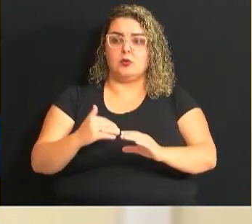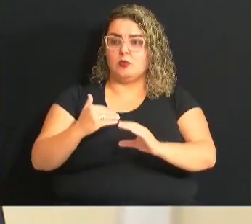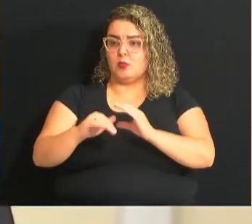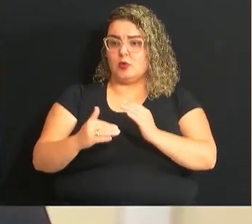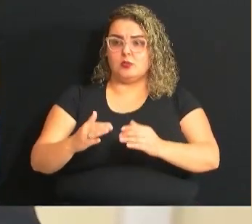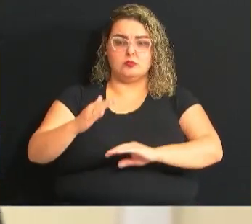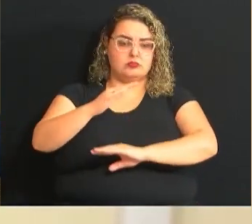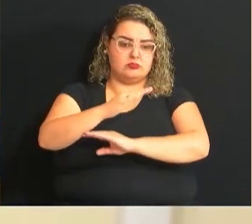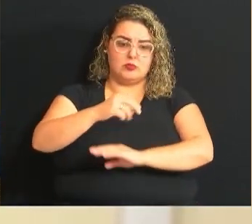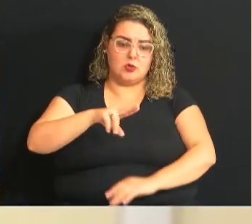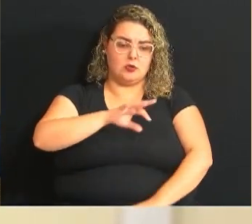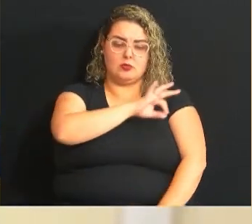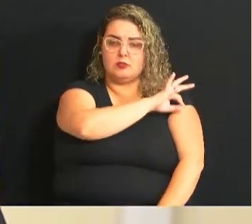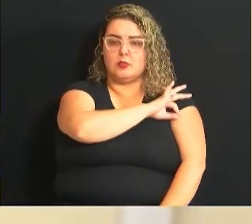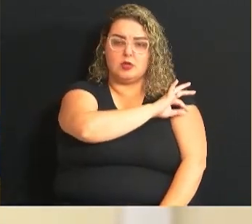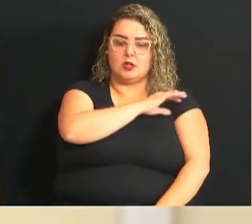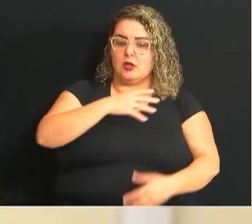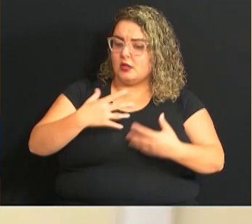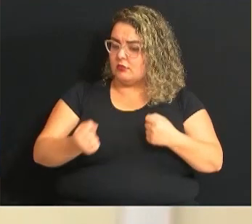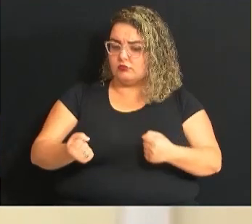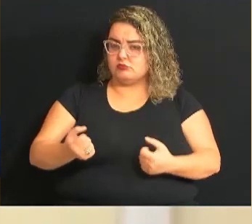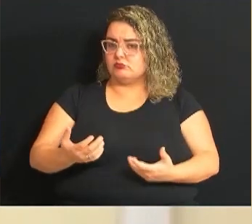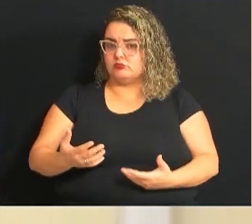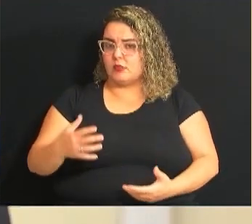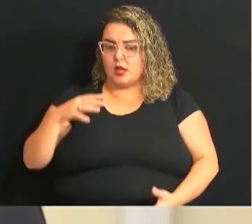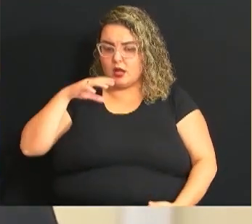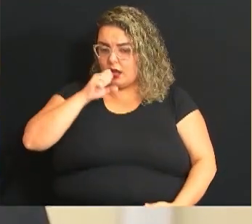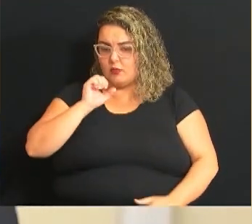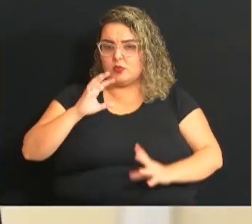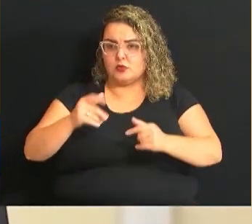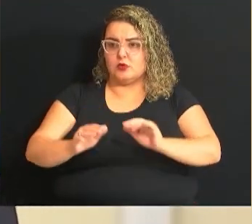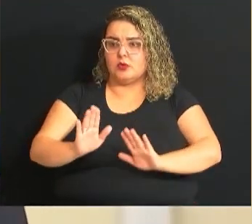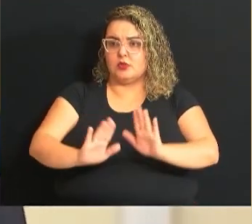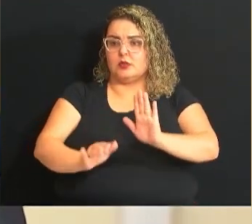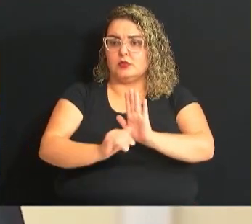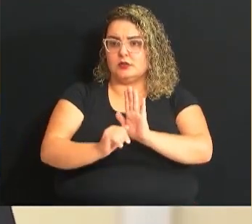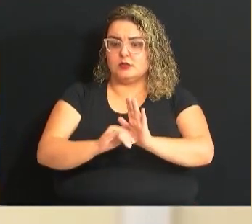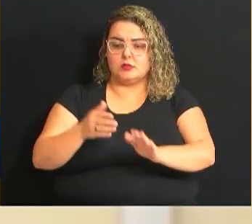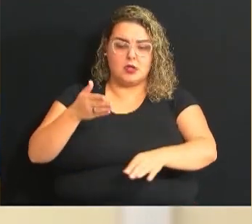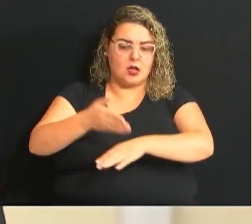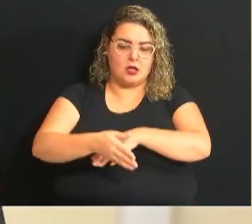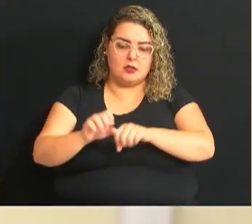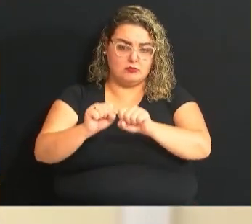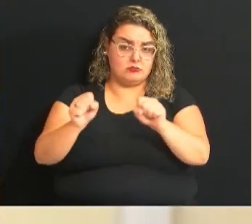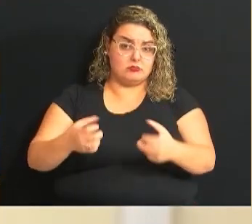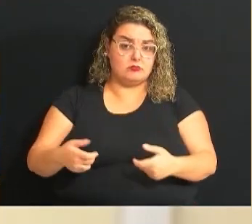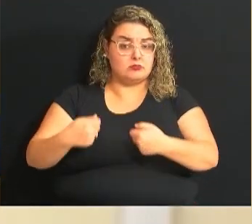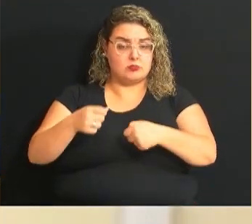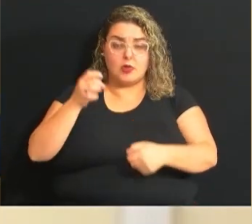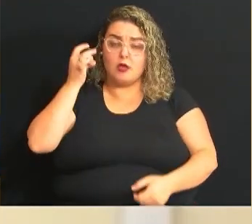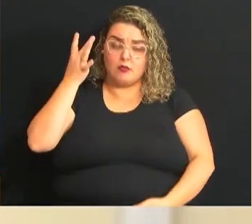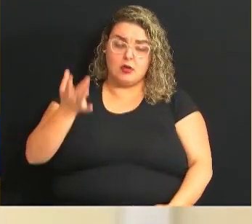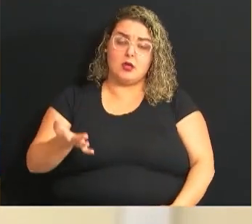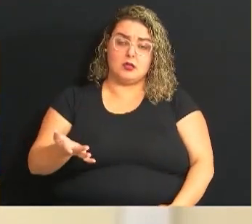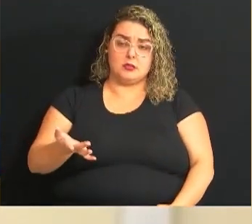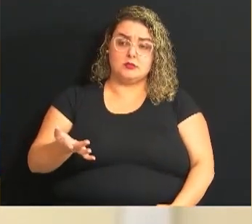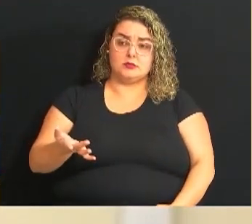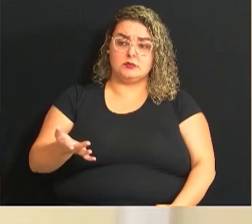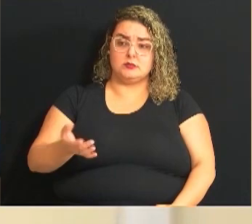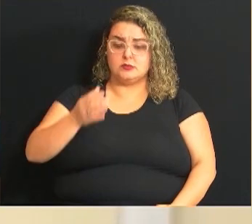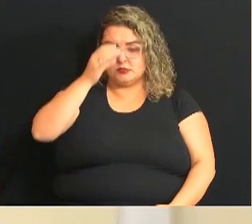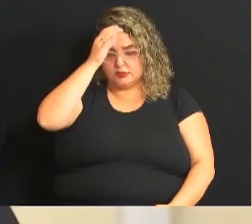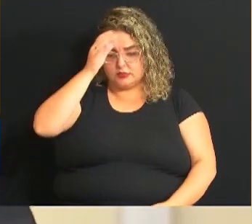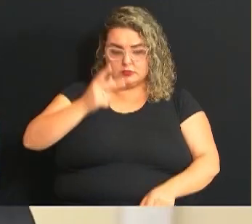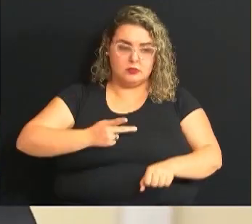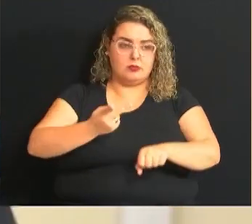ou na Prefeitura e ela receber automaticamente toda a licitação que entrar no sistema. Então precisa facilitar, não precisa o cidadão ficar indo atrás do Diário